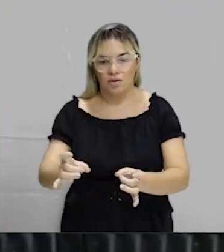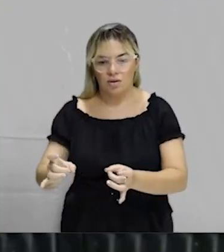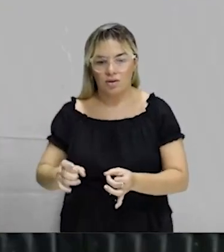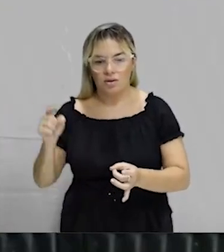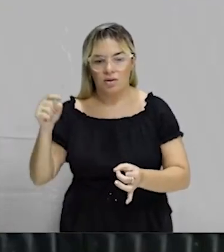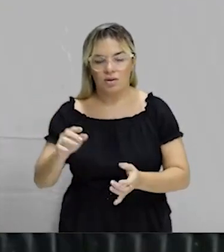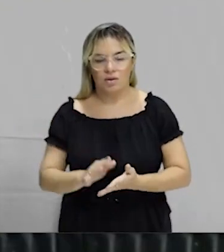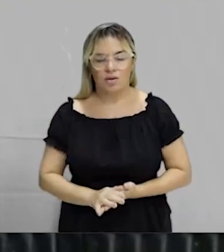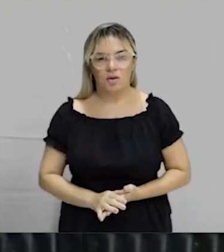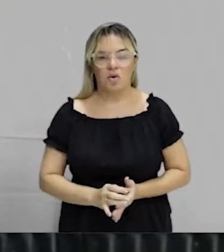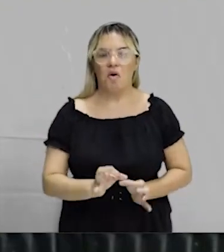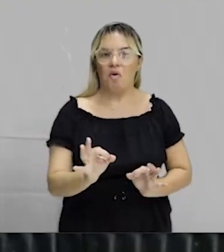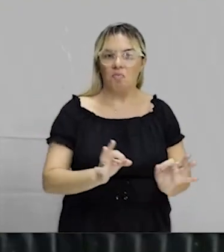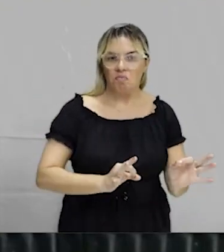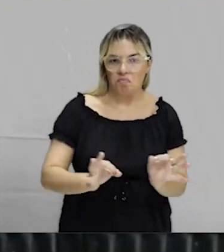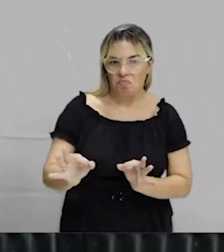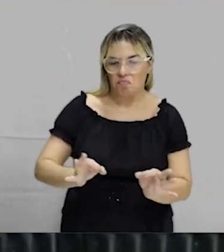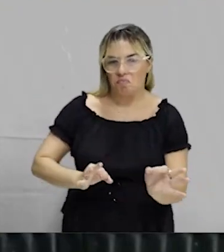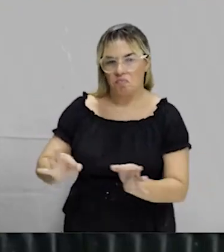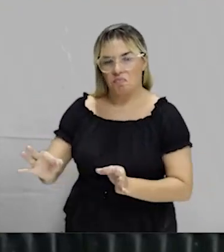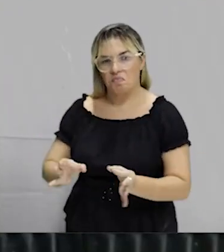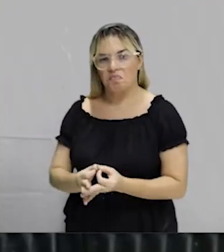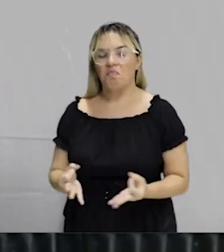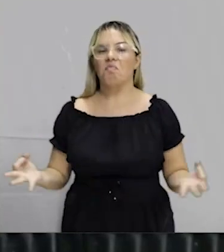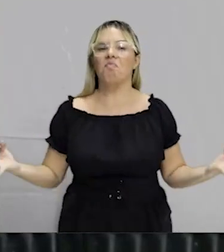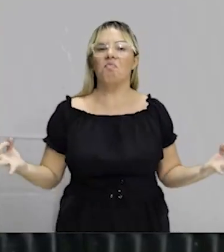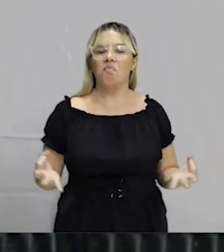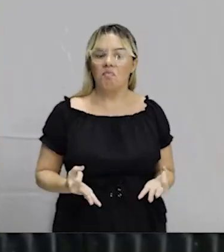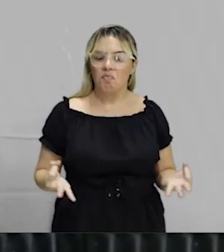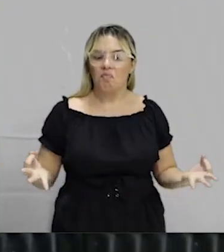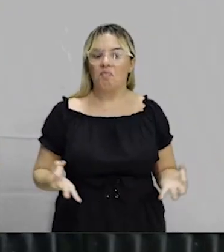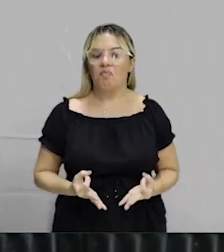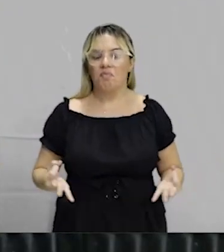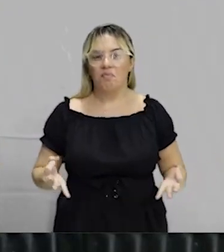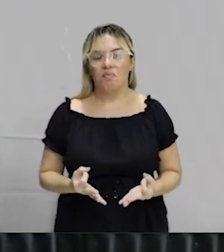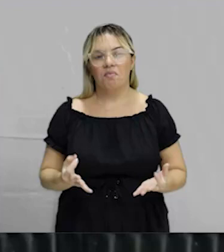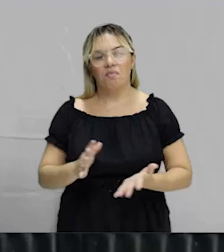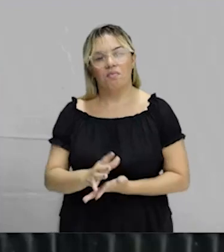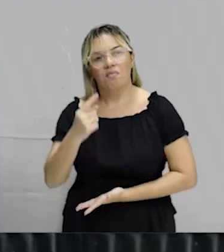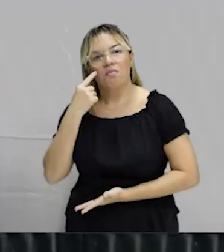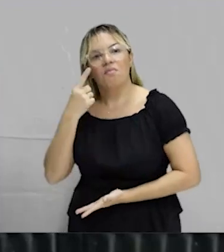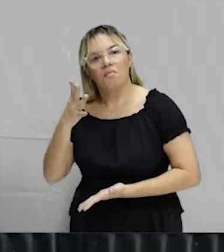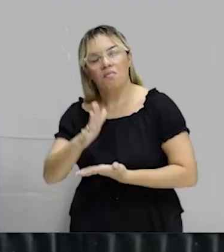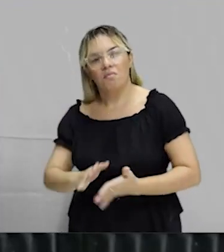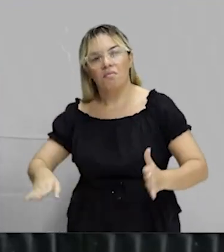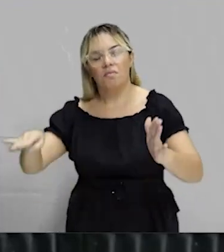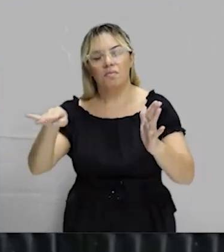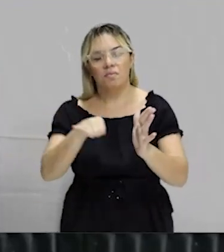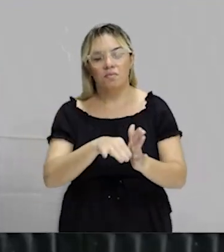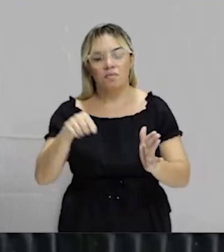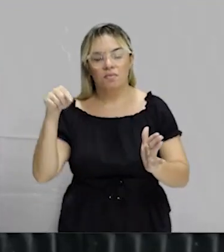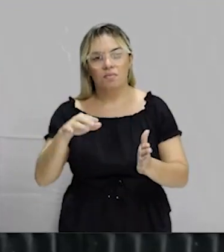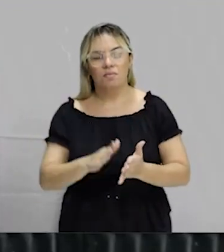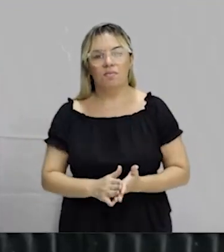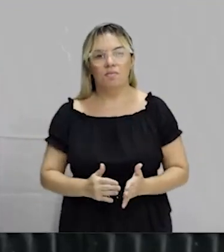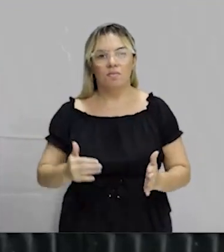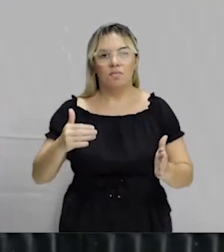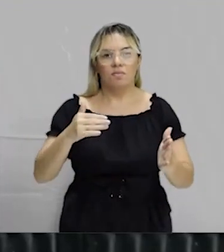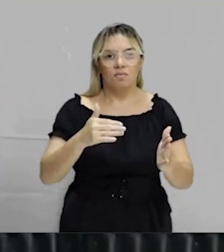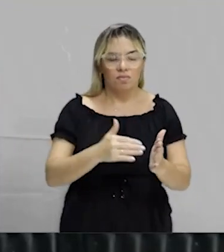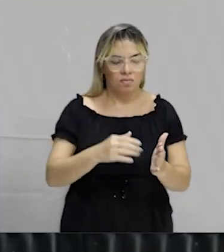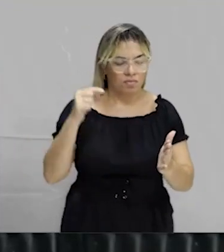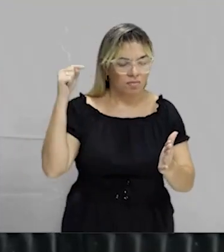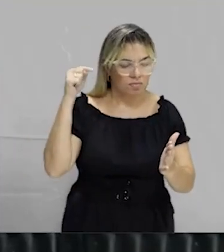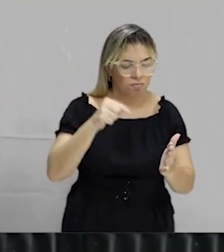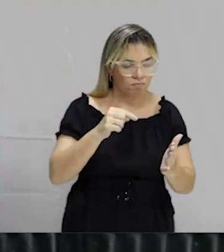comércio muito organizado, muito eficiente. Observe que eles chegaram até mesmo a